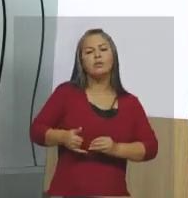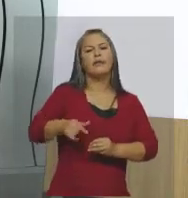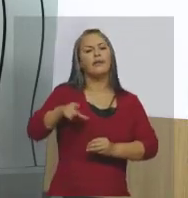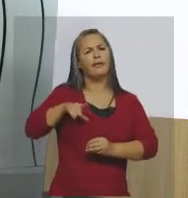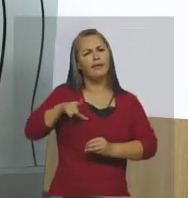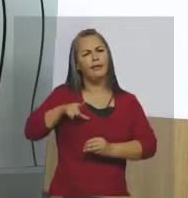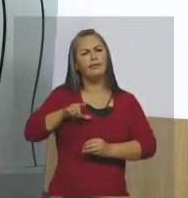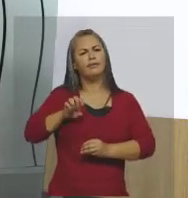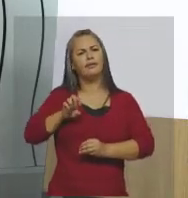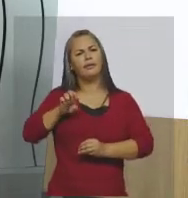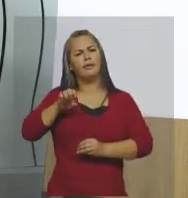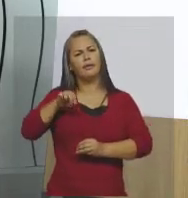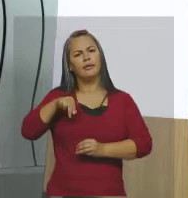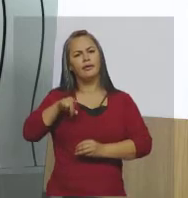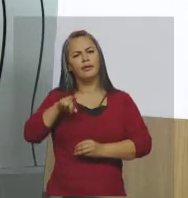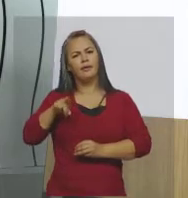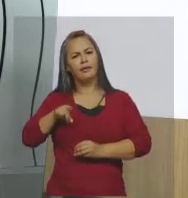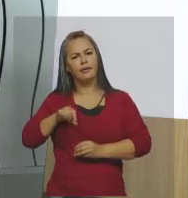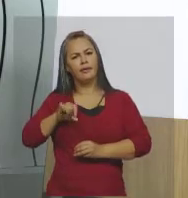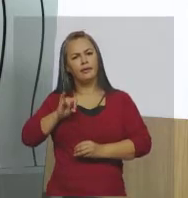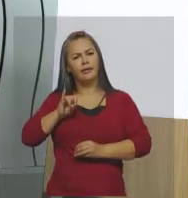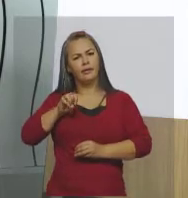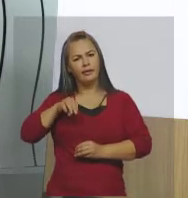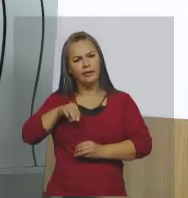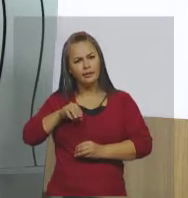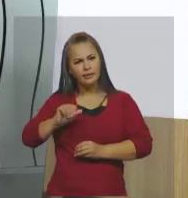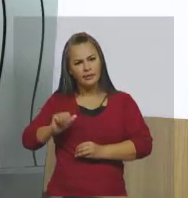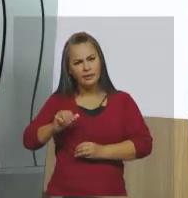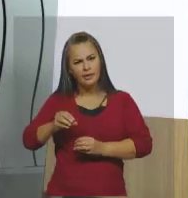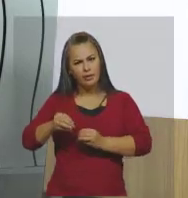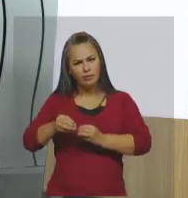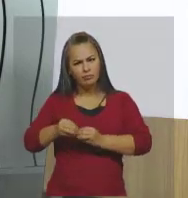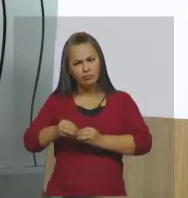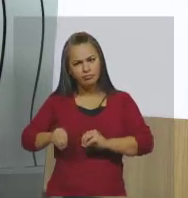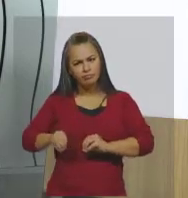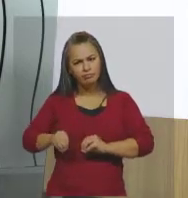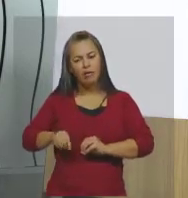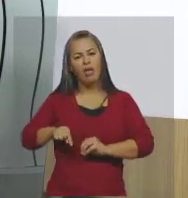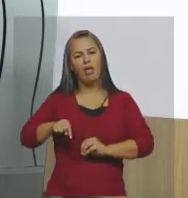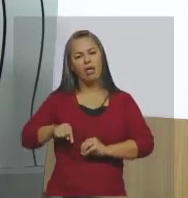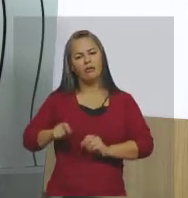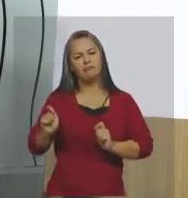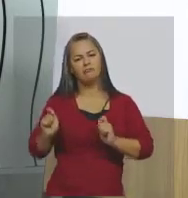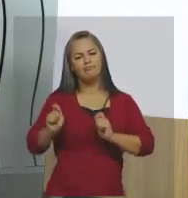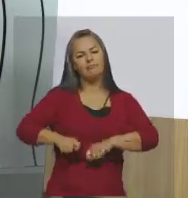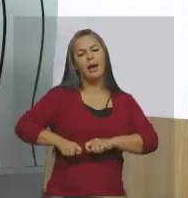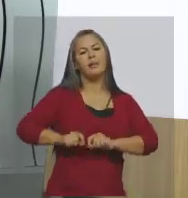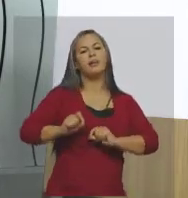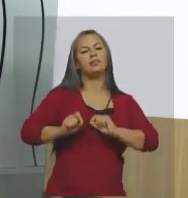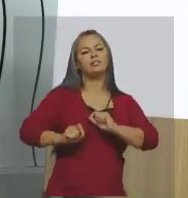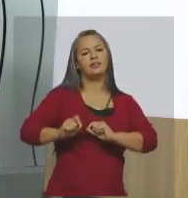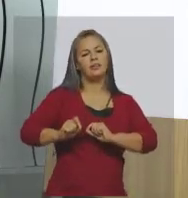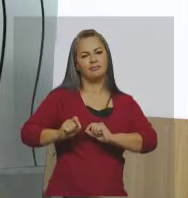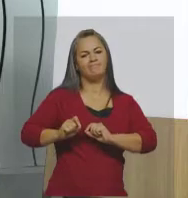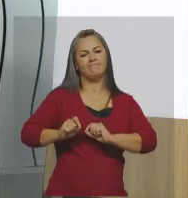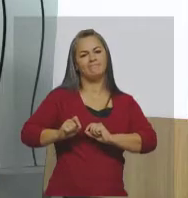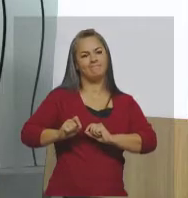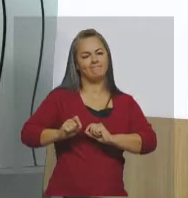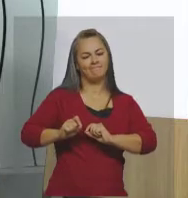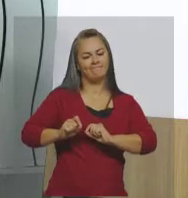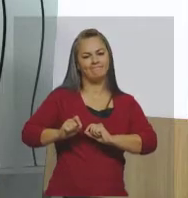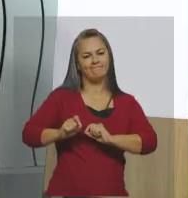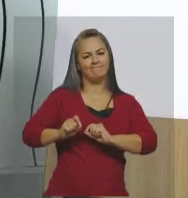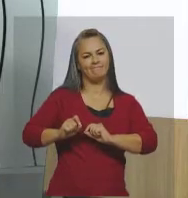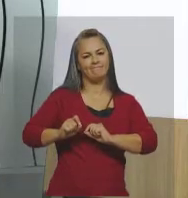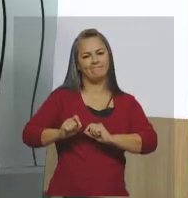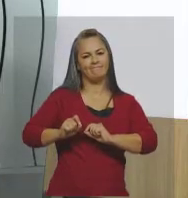aí, que é a lipase. E aí outra coisa aqui, no intestino, aí nós não temos o pH neutro e